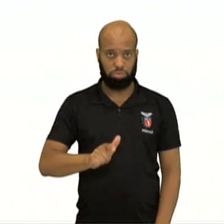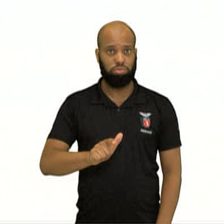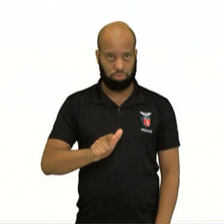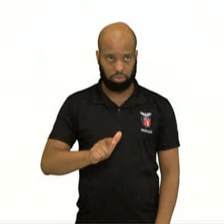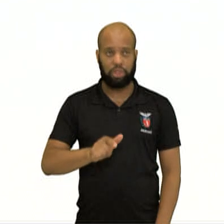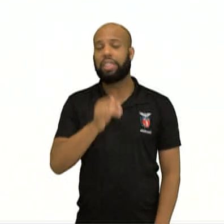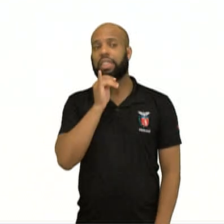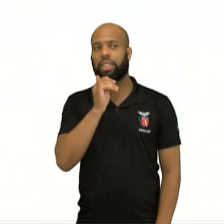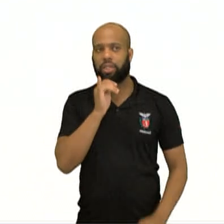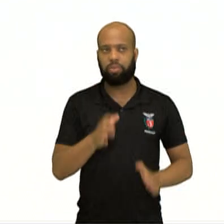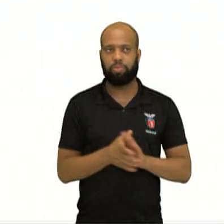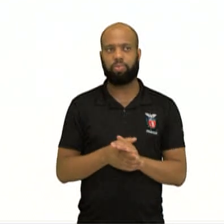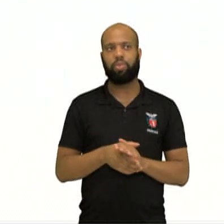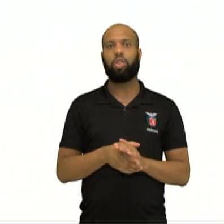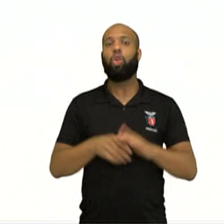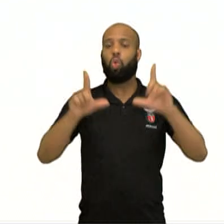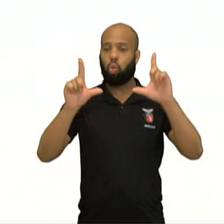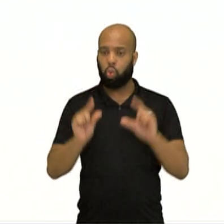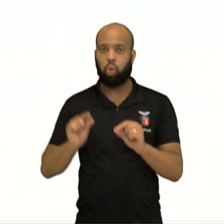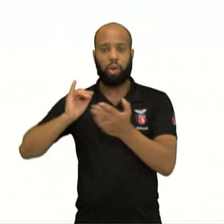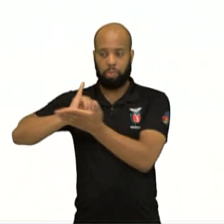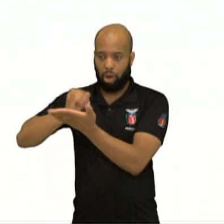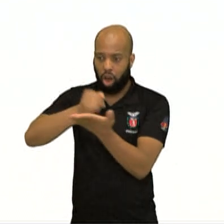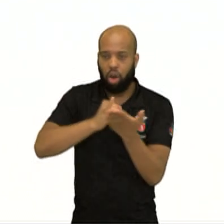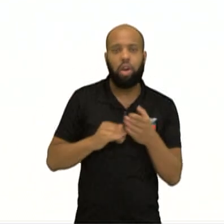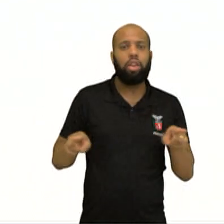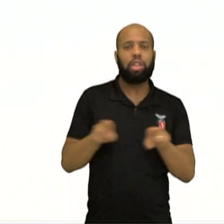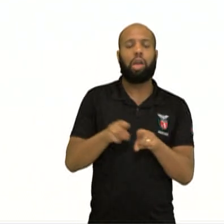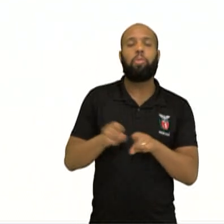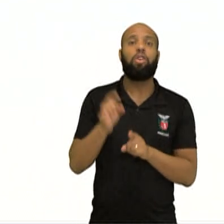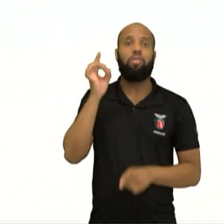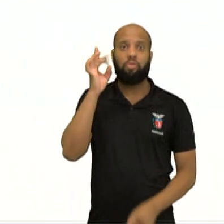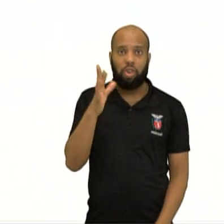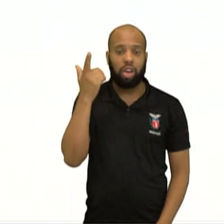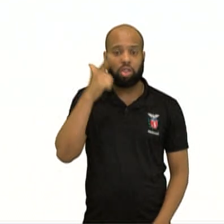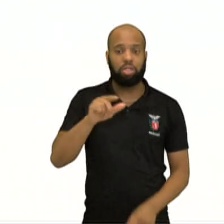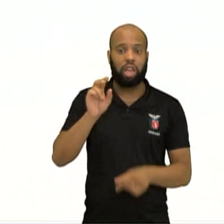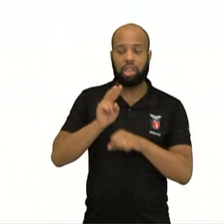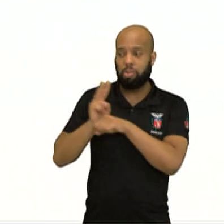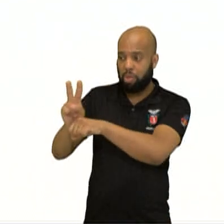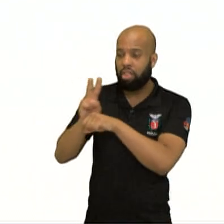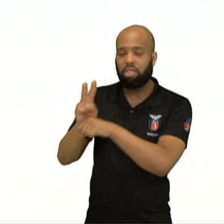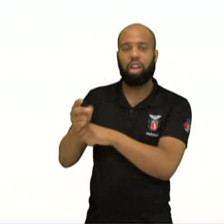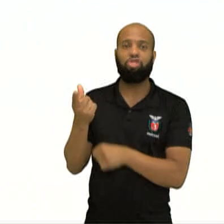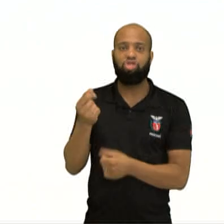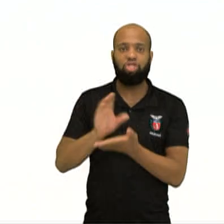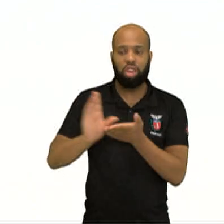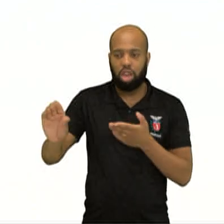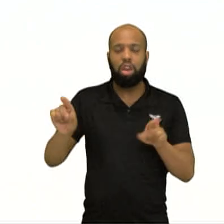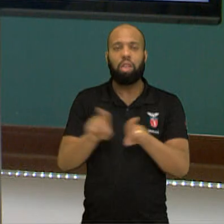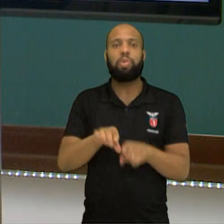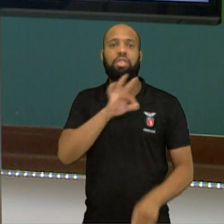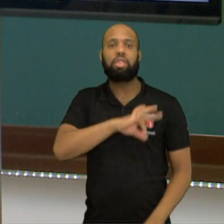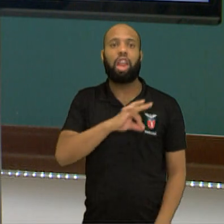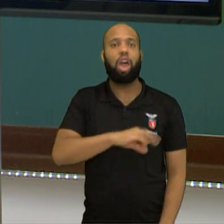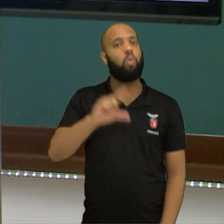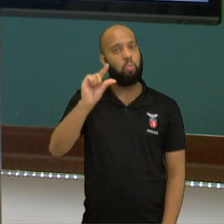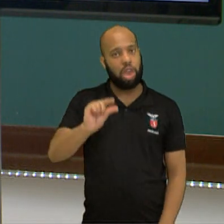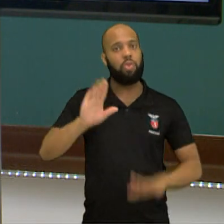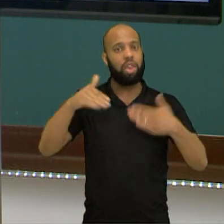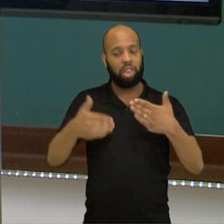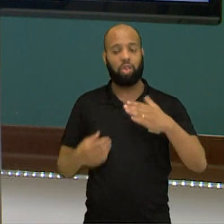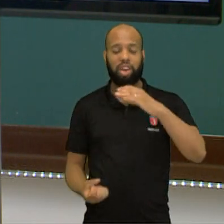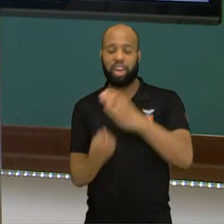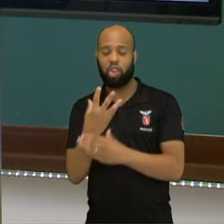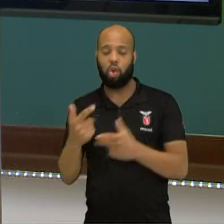crescimento, como por exemplo, diminuição de impostos, facilidade para empréstimos, o salário mínimo, o governo criou condições para a